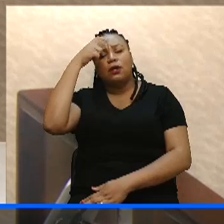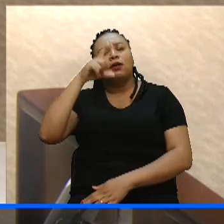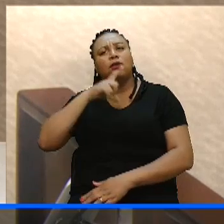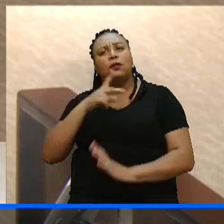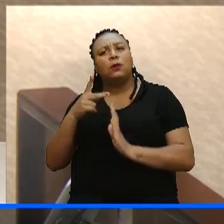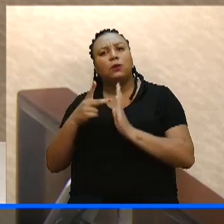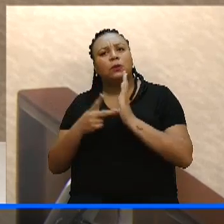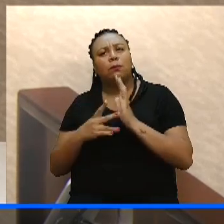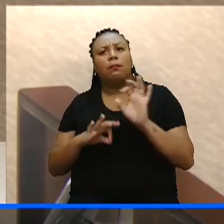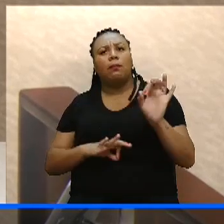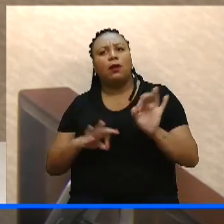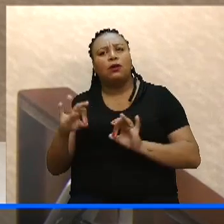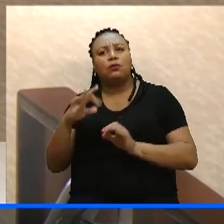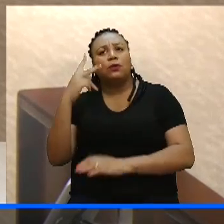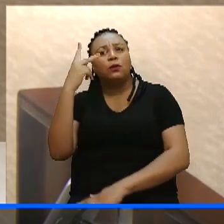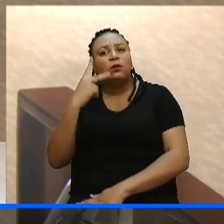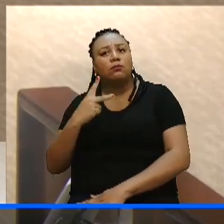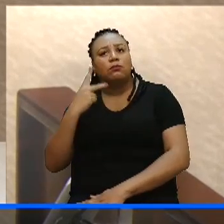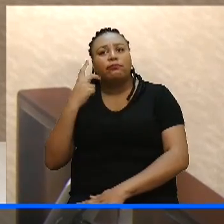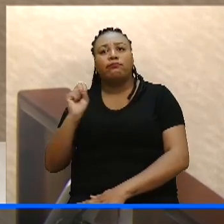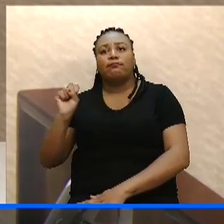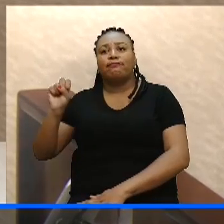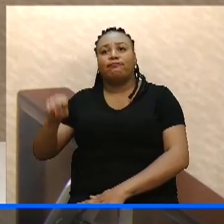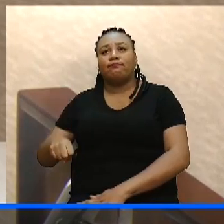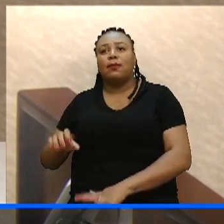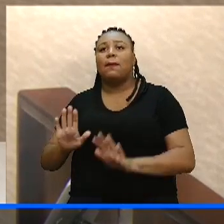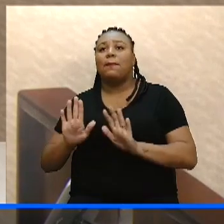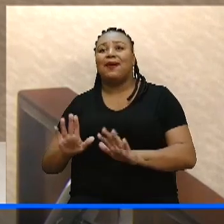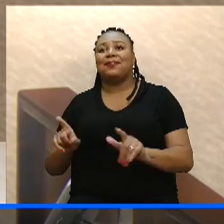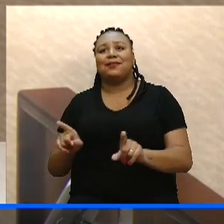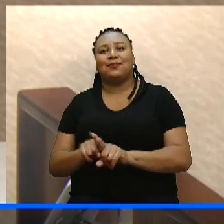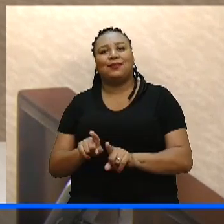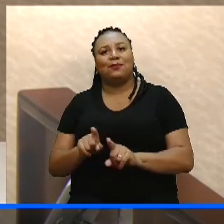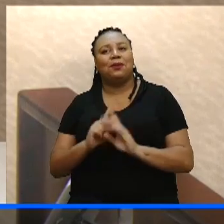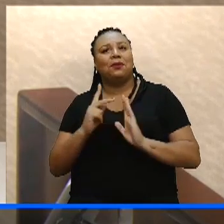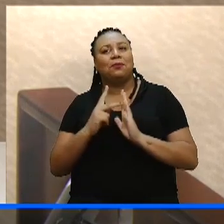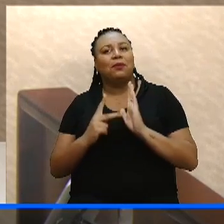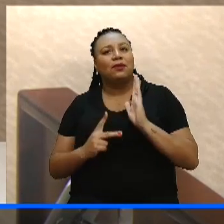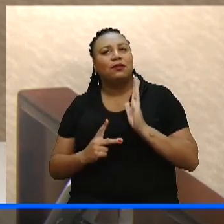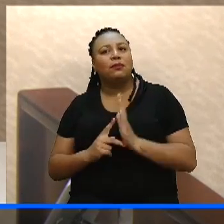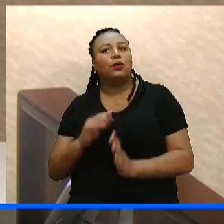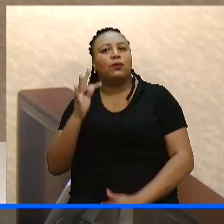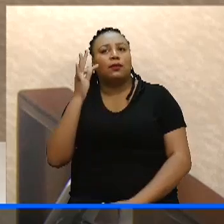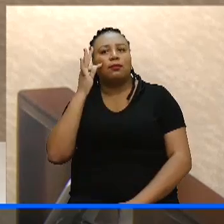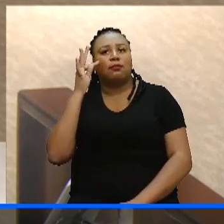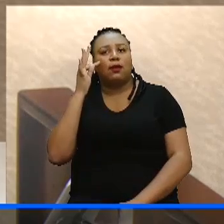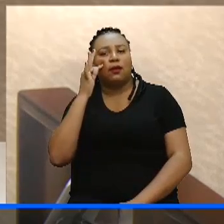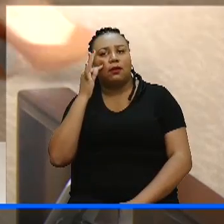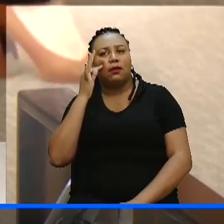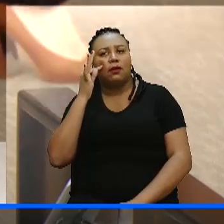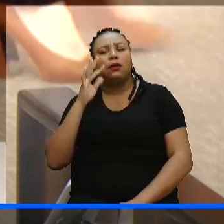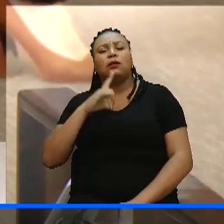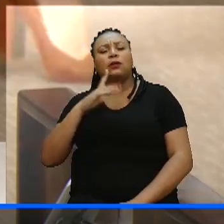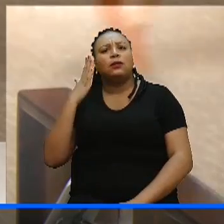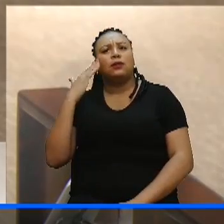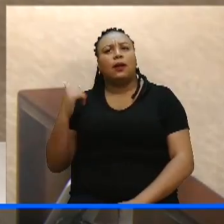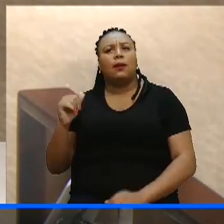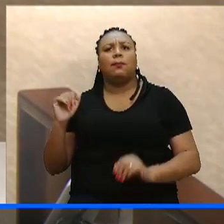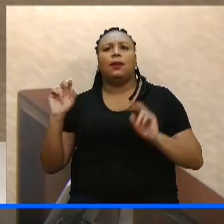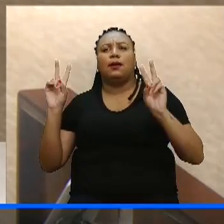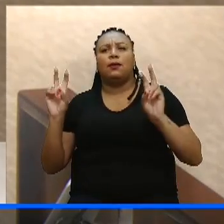planejamento político sim mas também com um planejamento técnico com domínio do